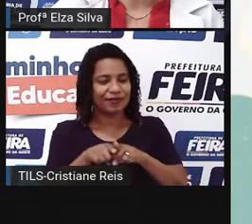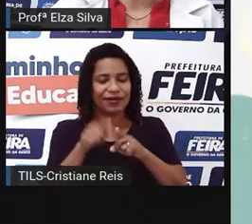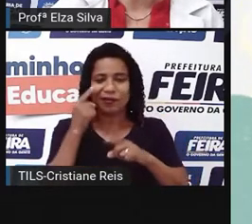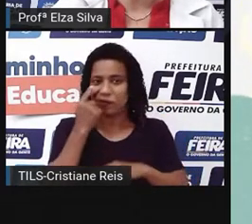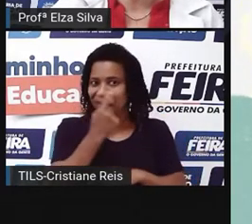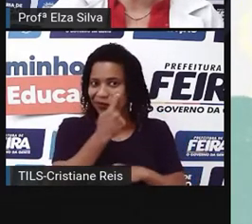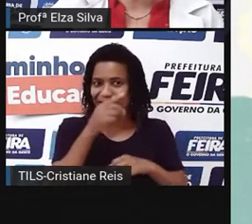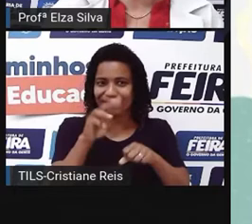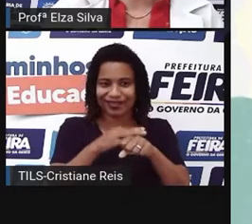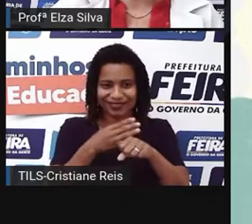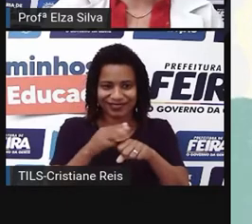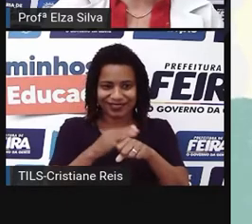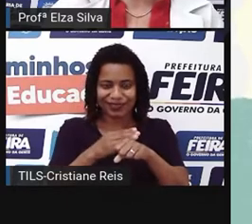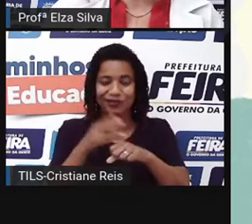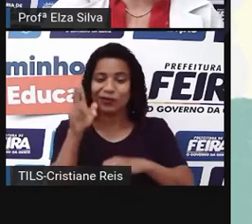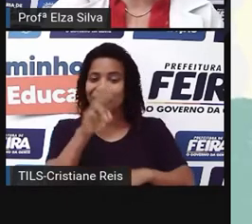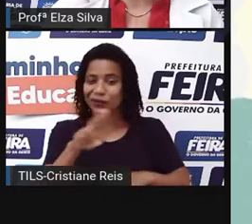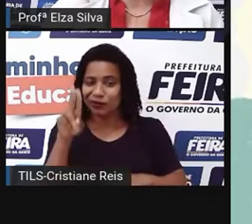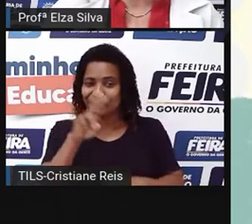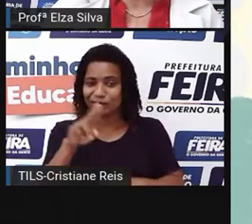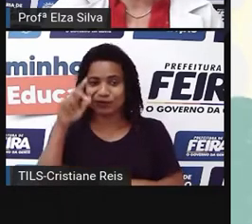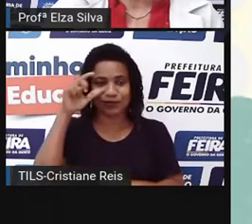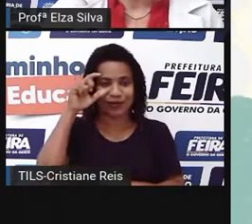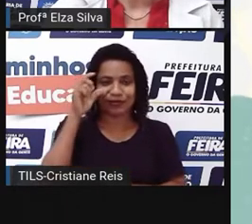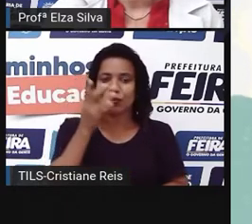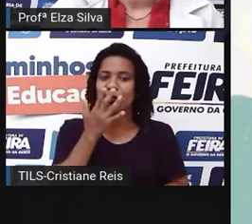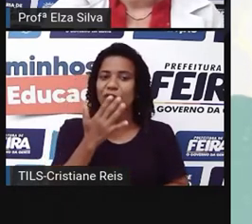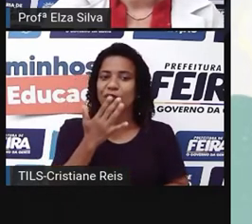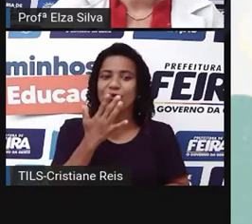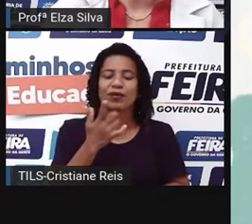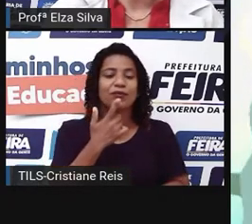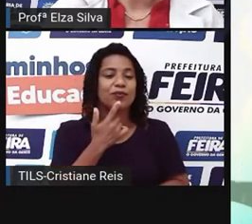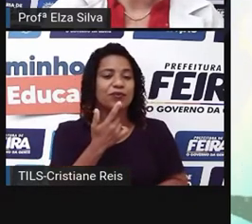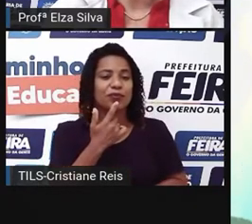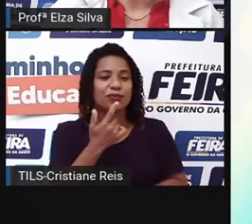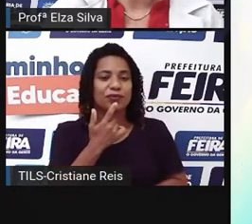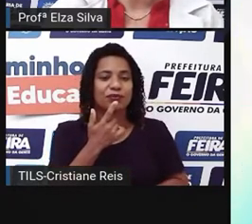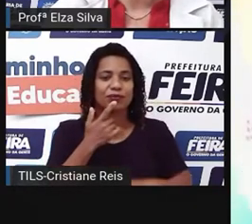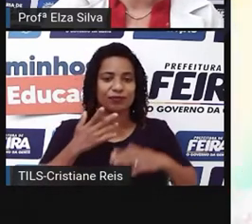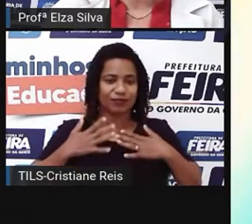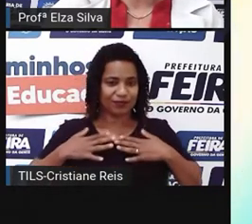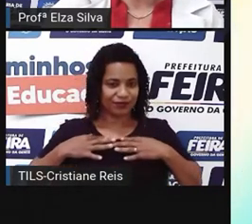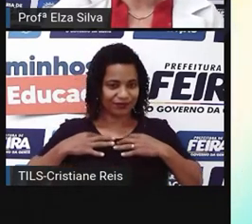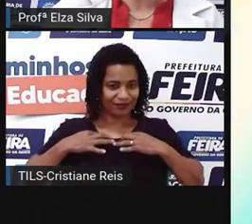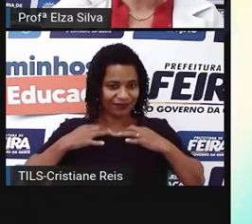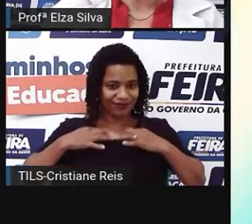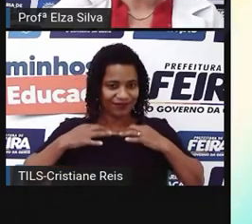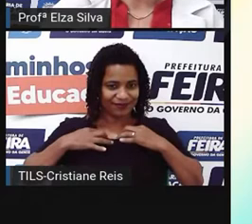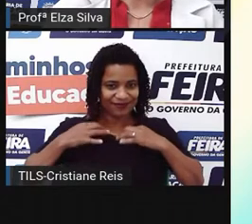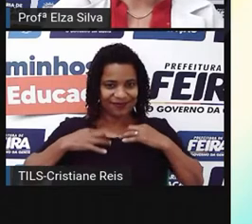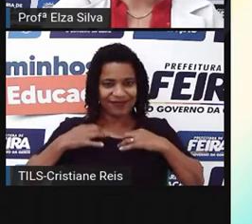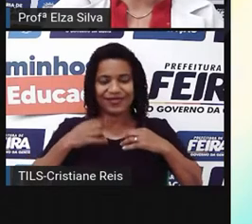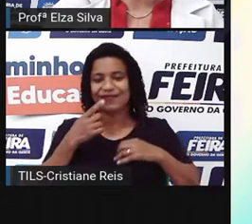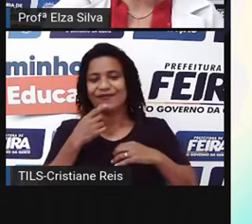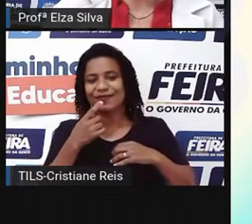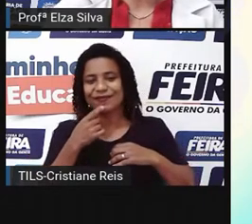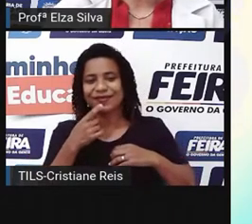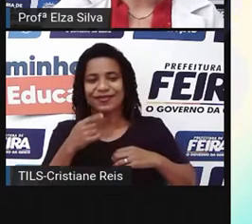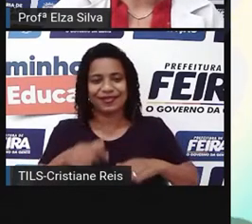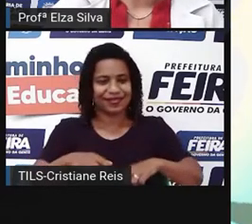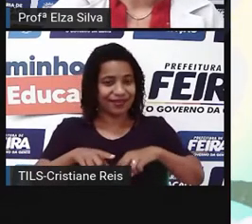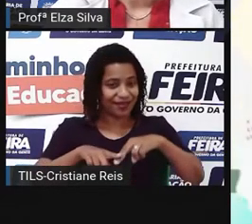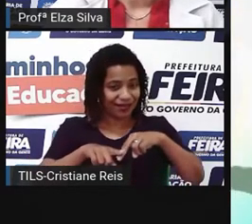castanhos e uso óculos com haste vermelha. Hoje estou vestindo uma blusa vermelha com calças jeans.